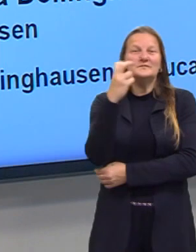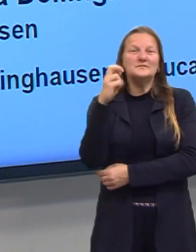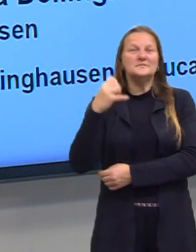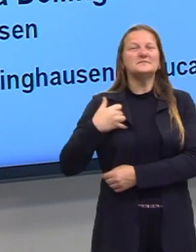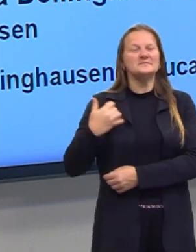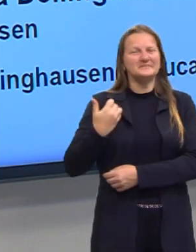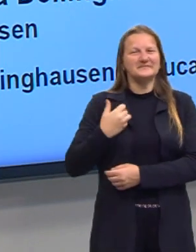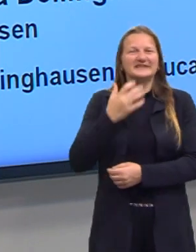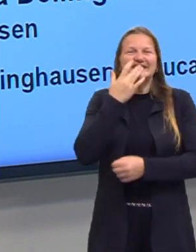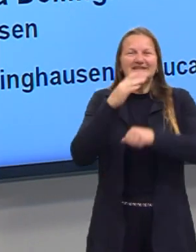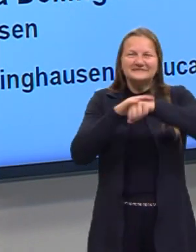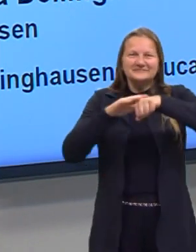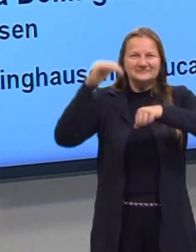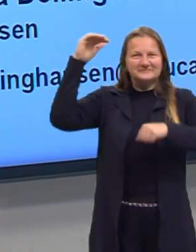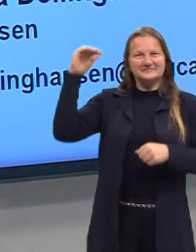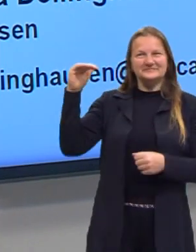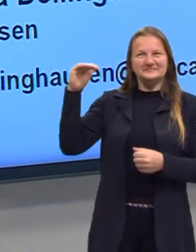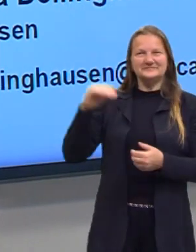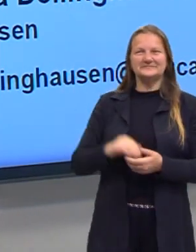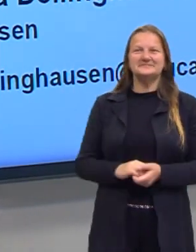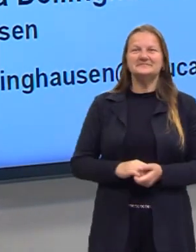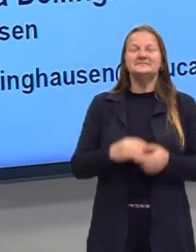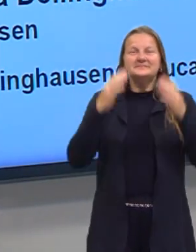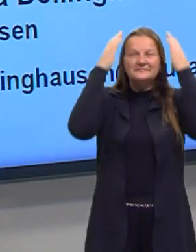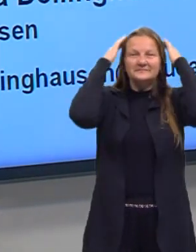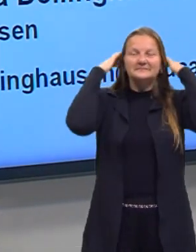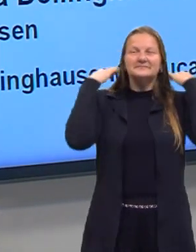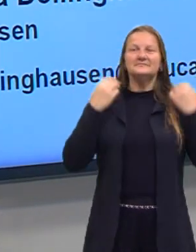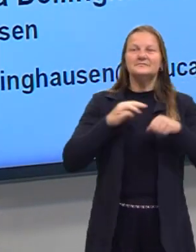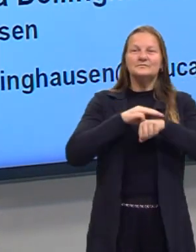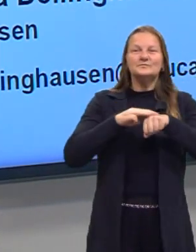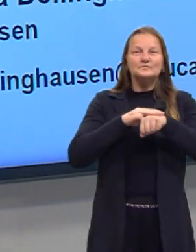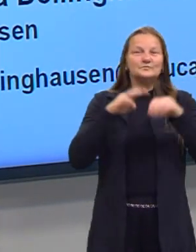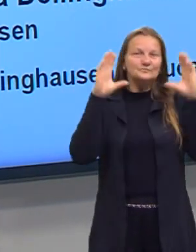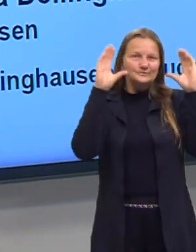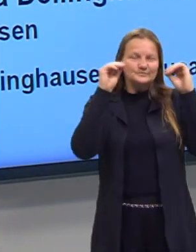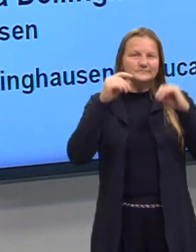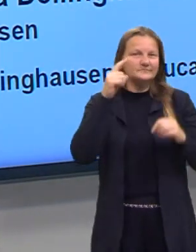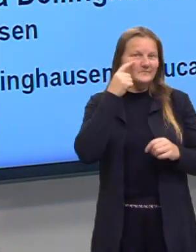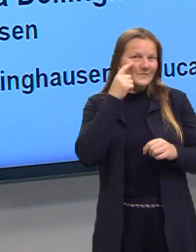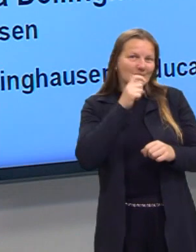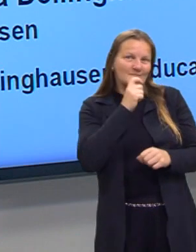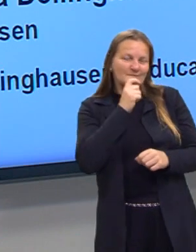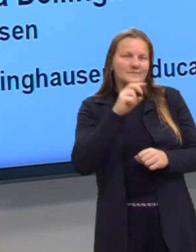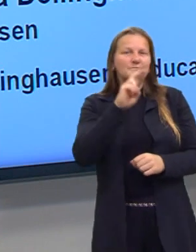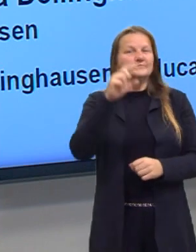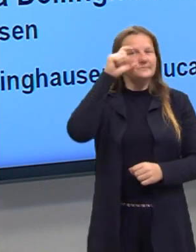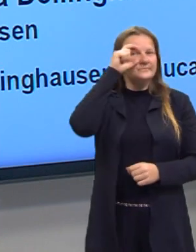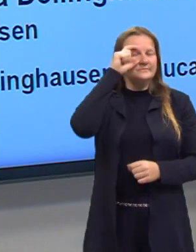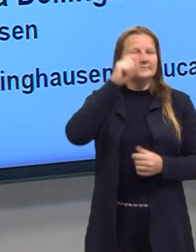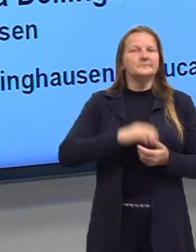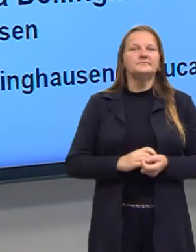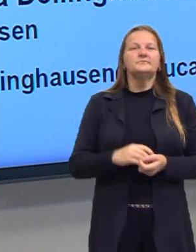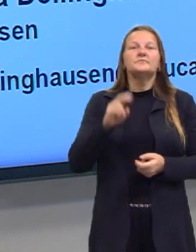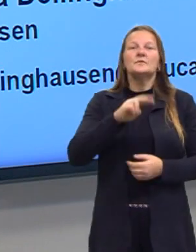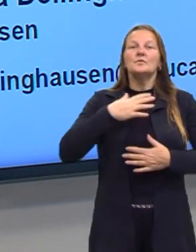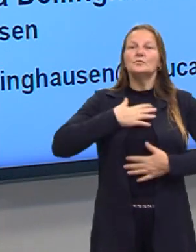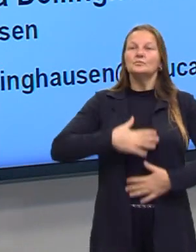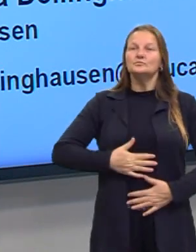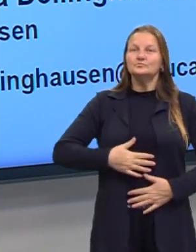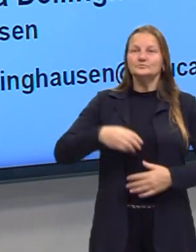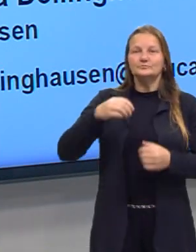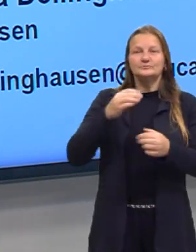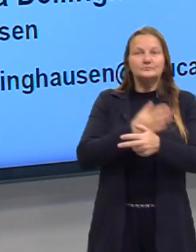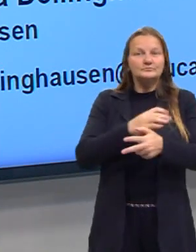sou branca, de baixa estatura, cabelos castanhos escuros, olhos verdes, uso óculos. Estou utilizando a